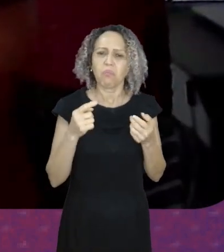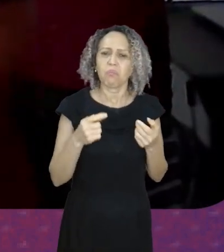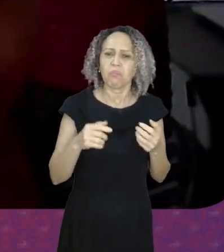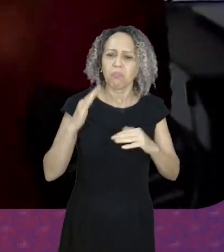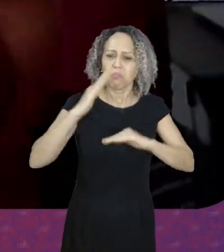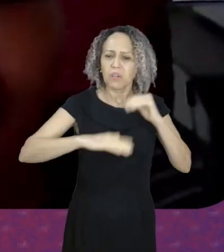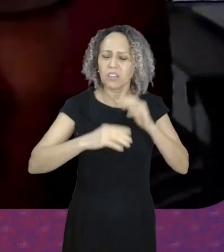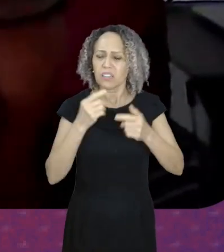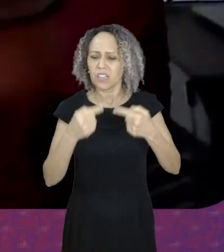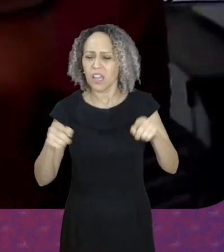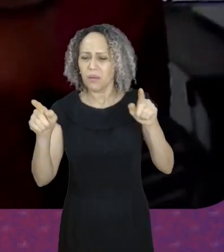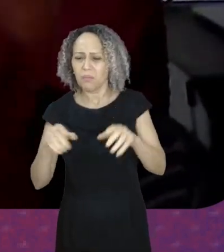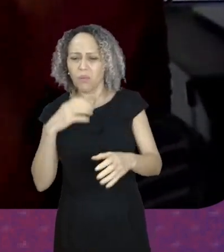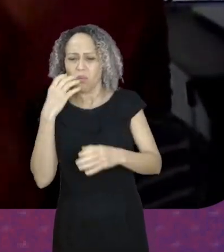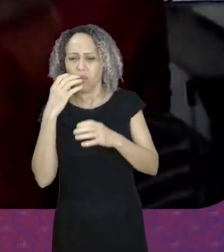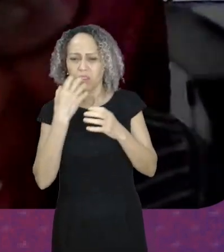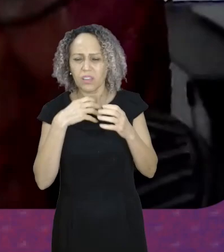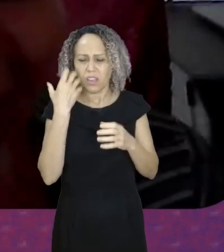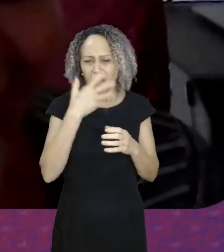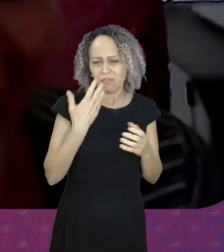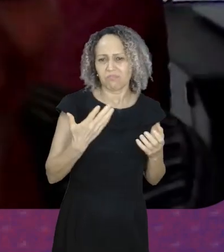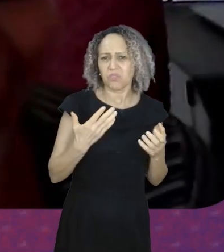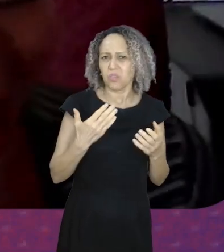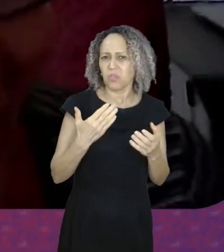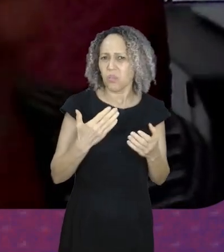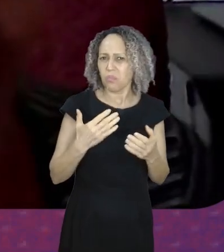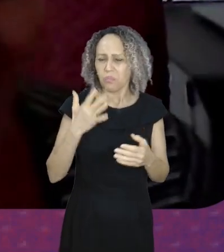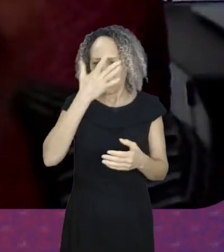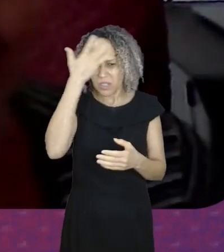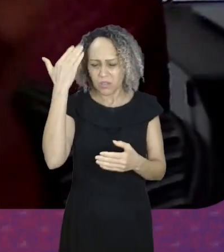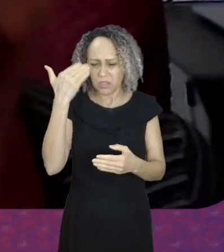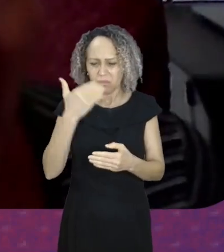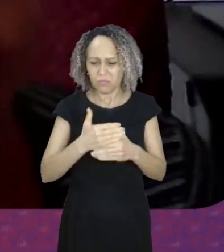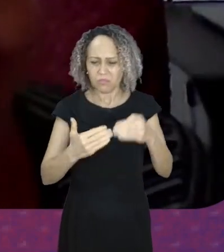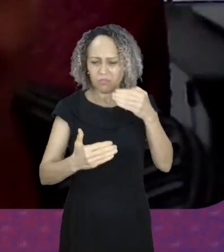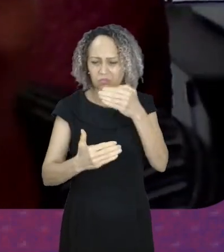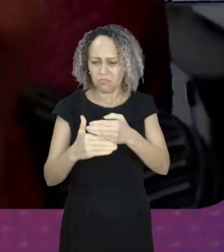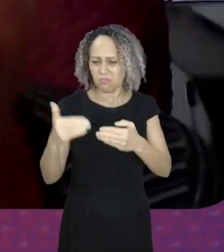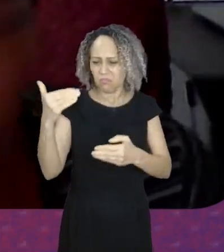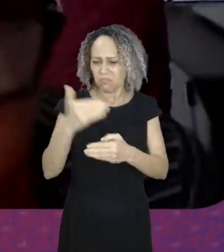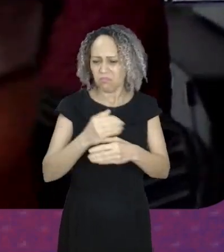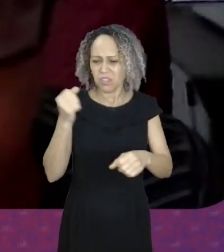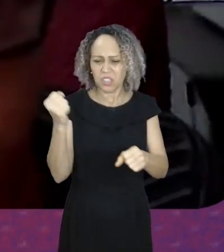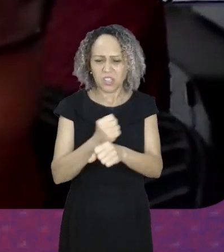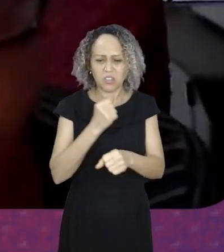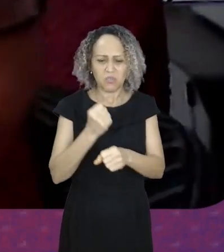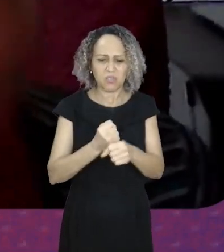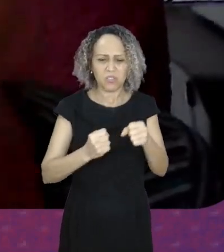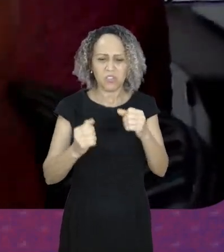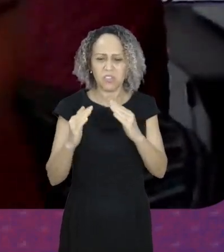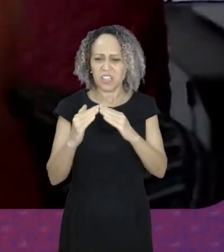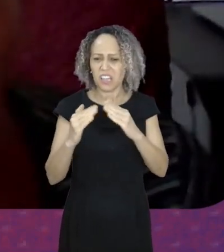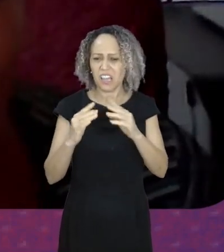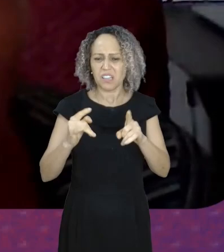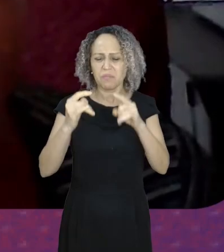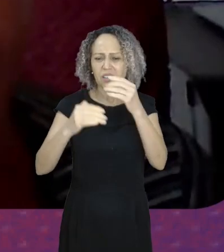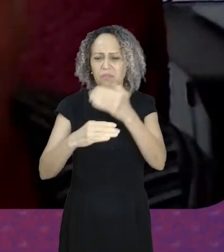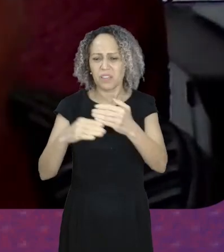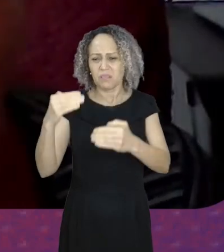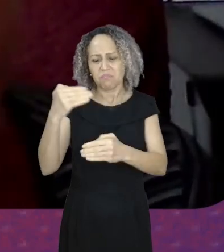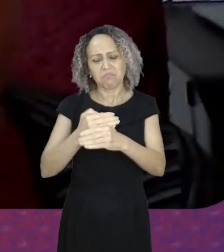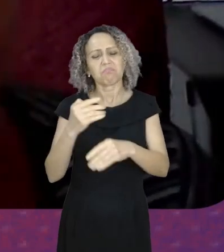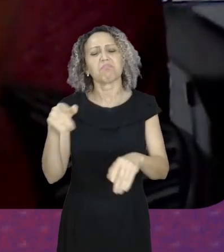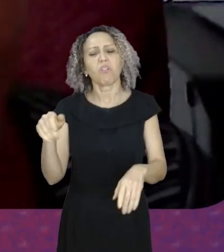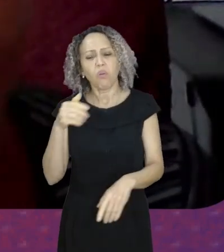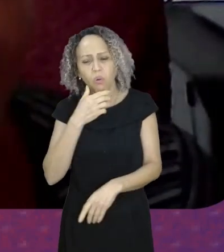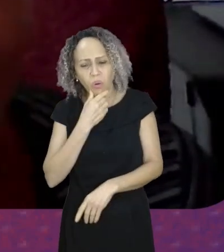musicista, como pedreiro, pedreira, né? Porque as mulheres negras também, as mulheres negras